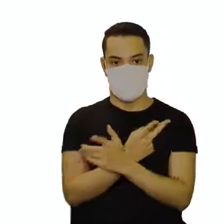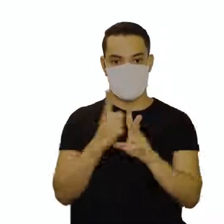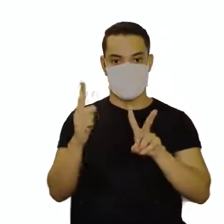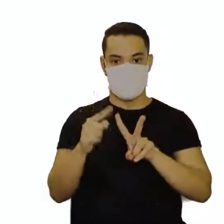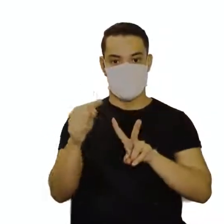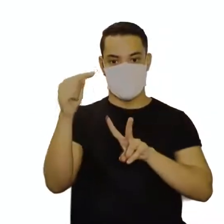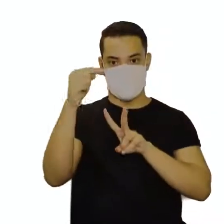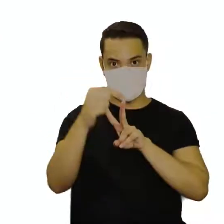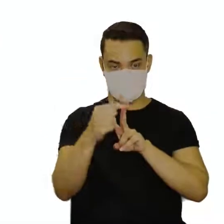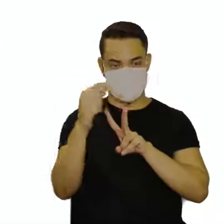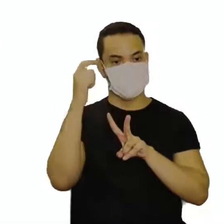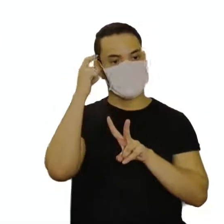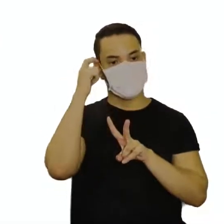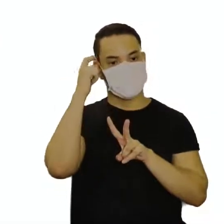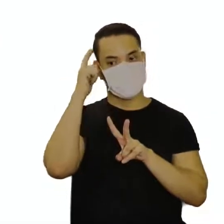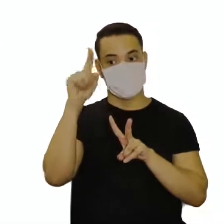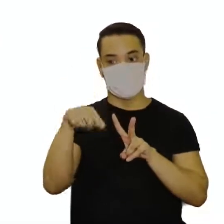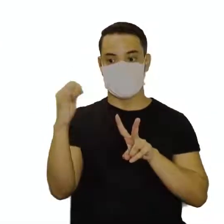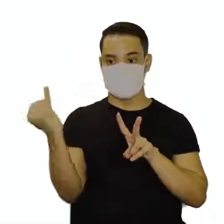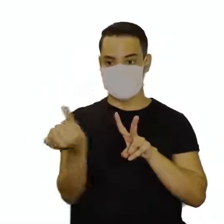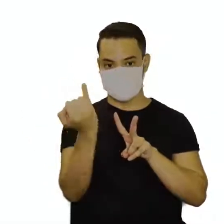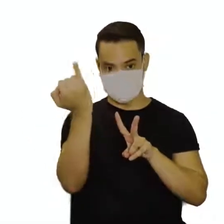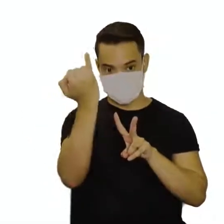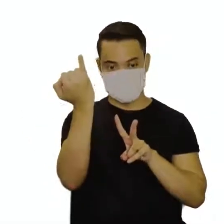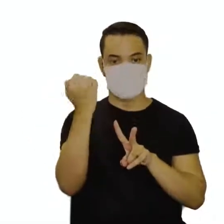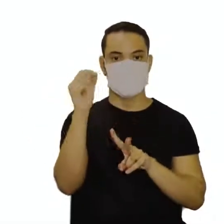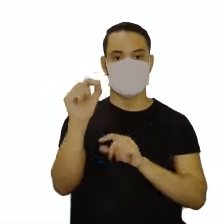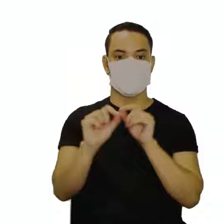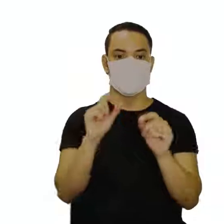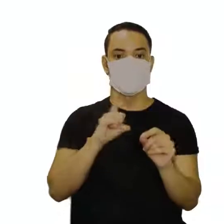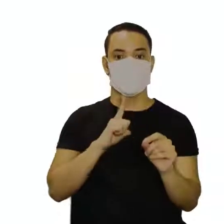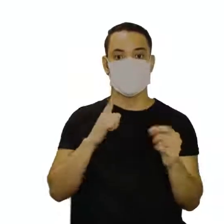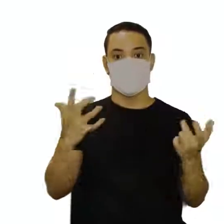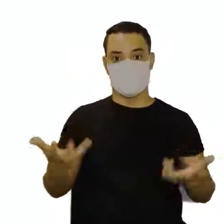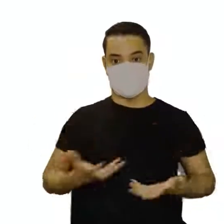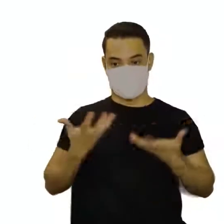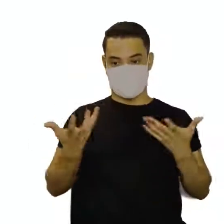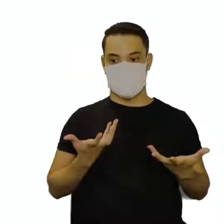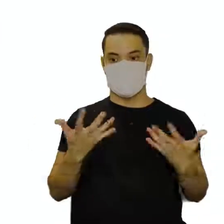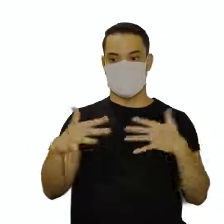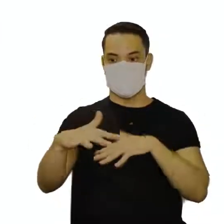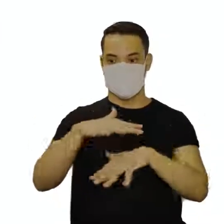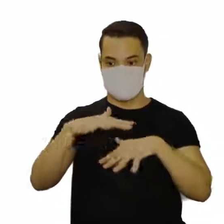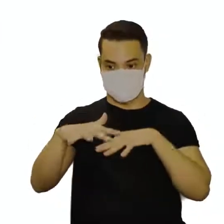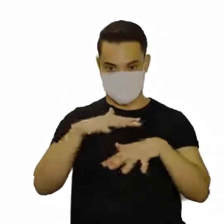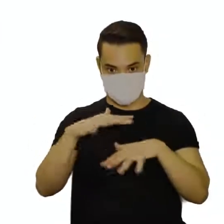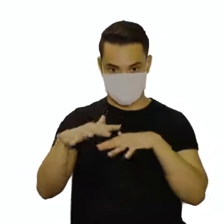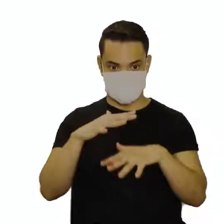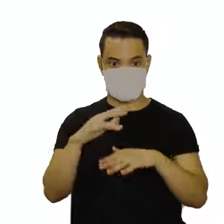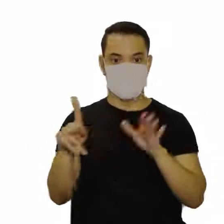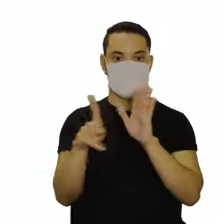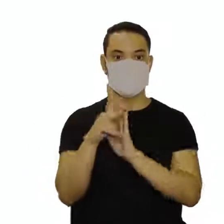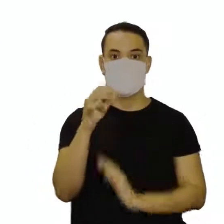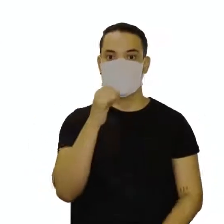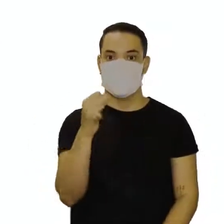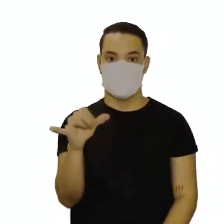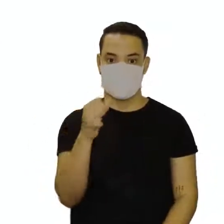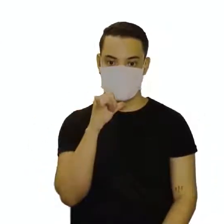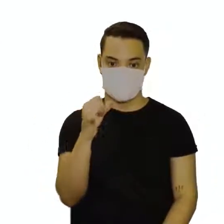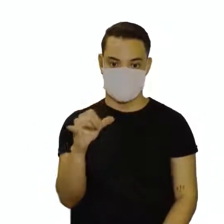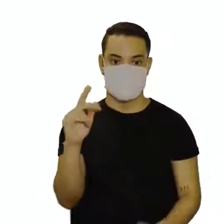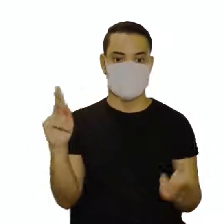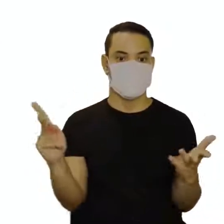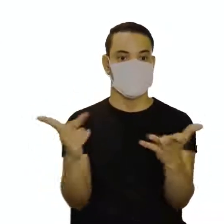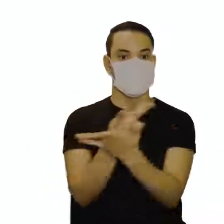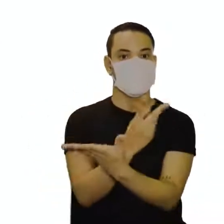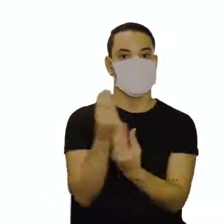dois pontos. Isso aqui é importante, que motiva a movimentação de cargas elétricas,